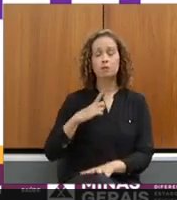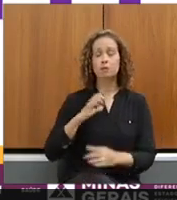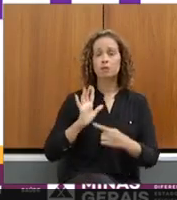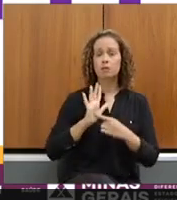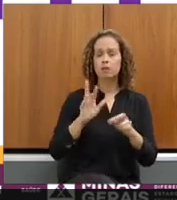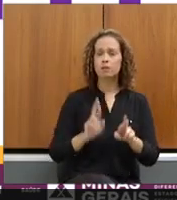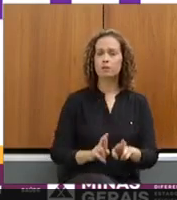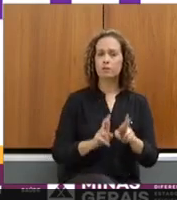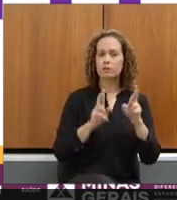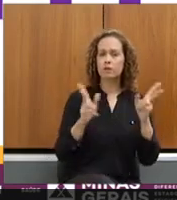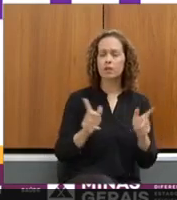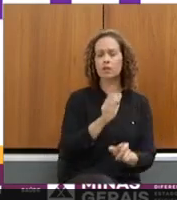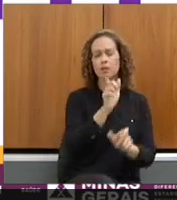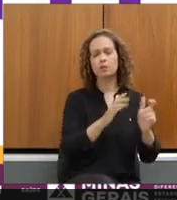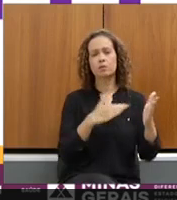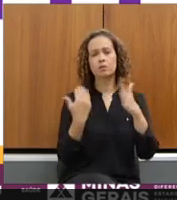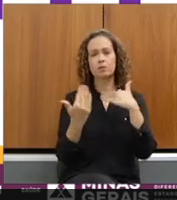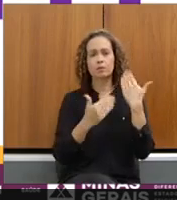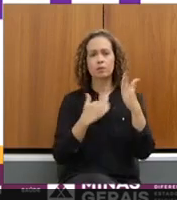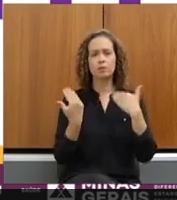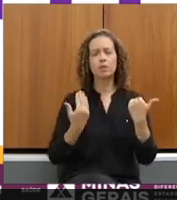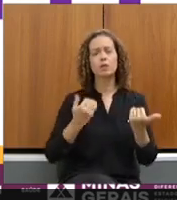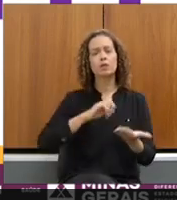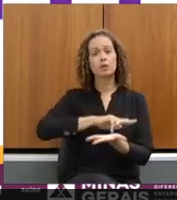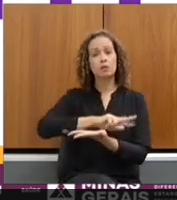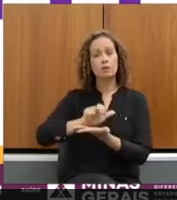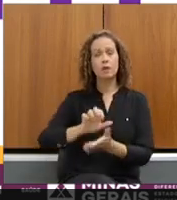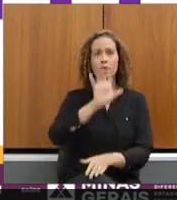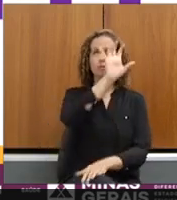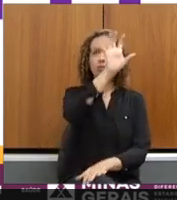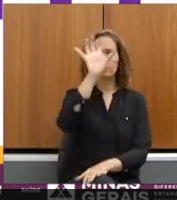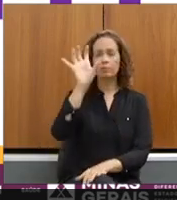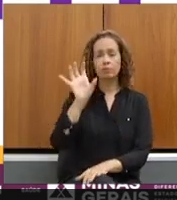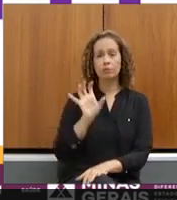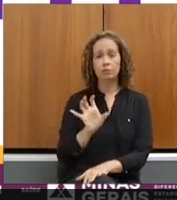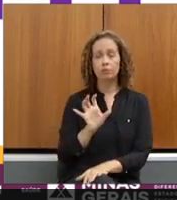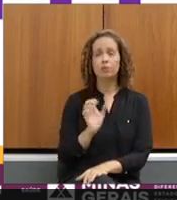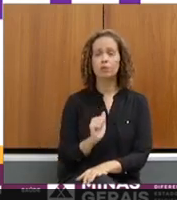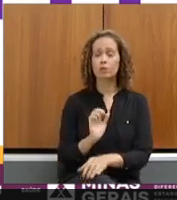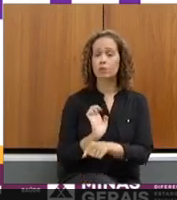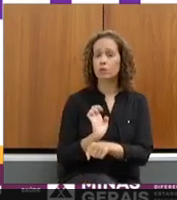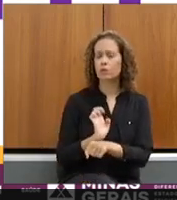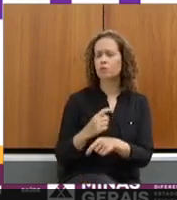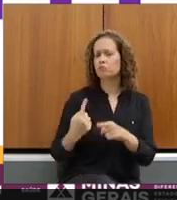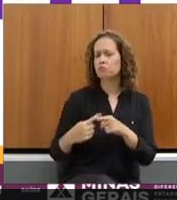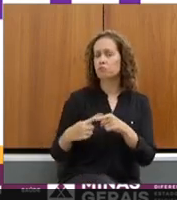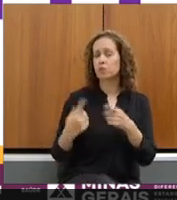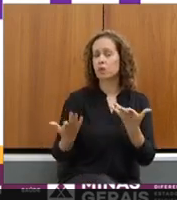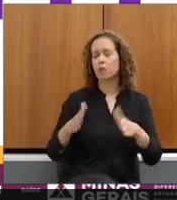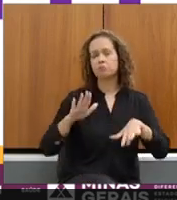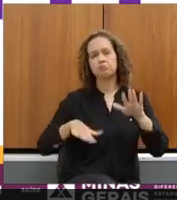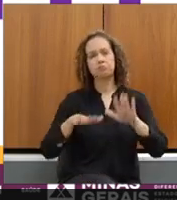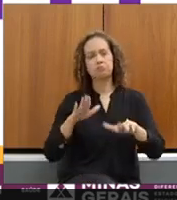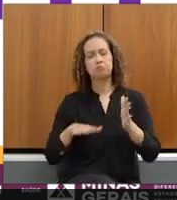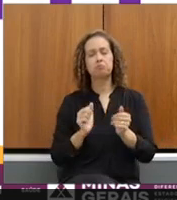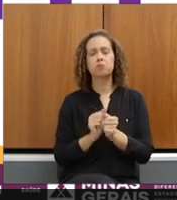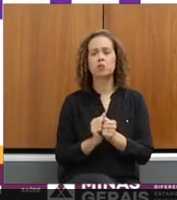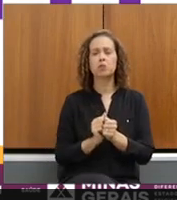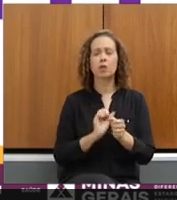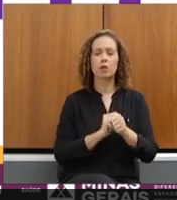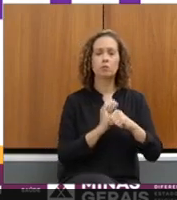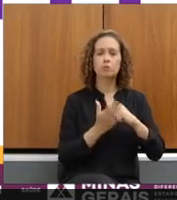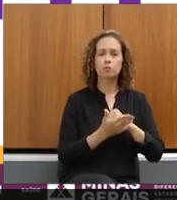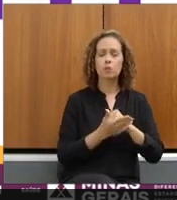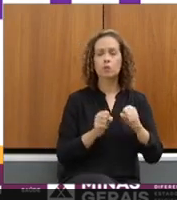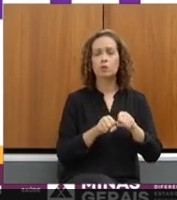entre a mortalidade nas várias regiões do estado e isso se deve a vários fatores desde o isolamento até